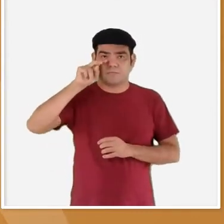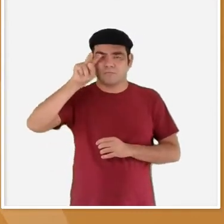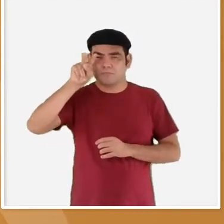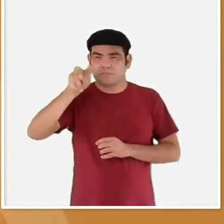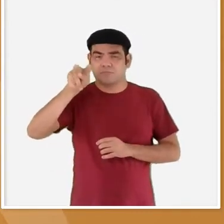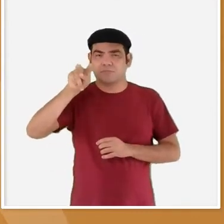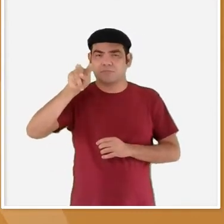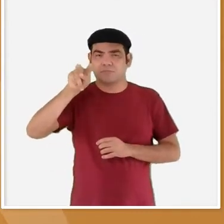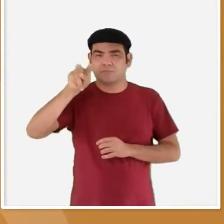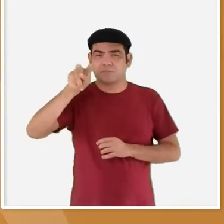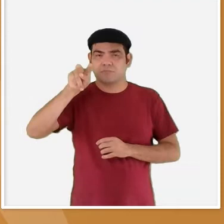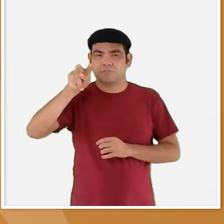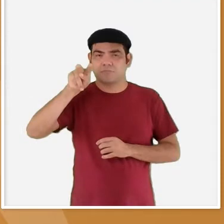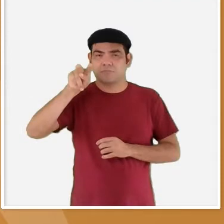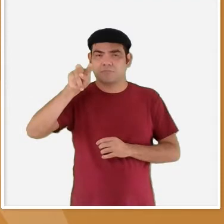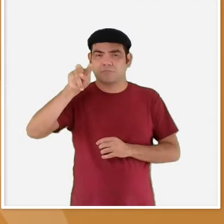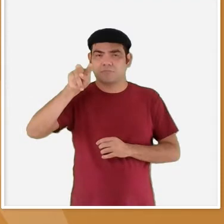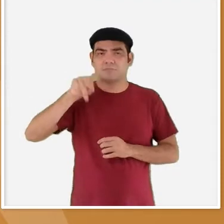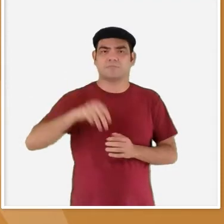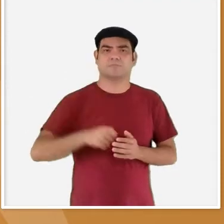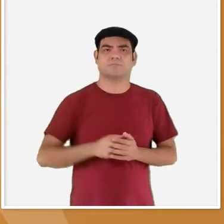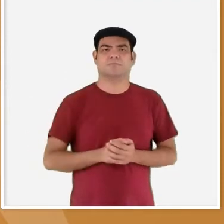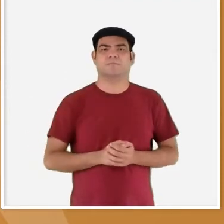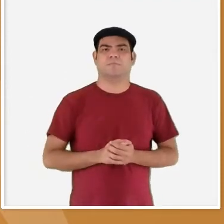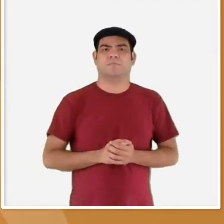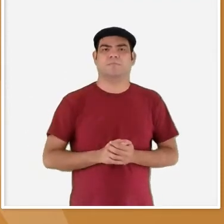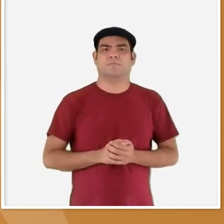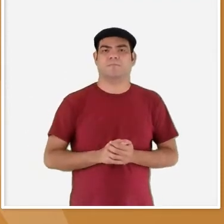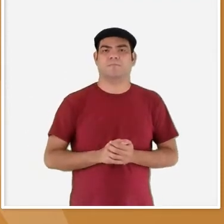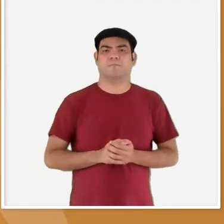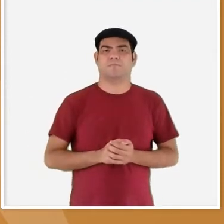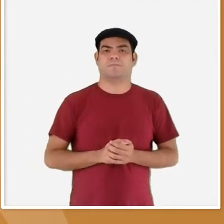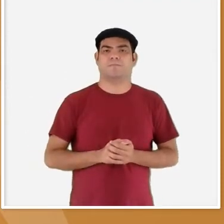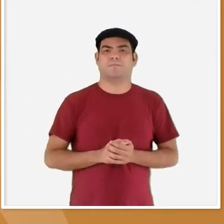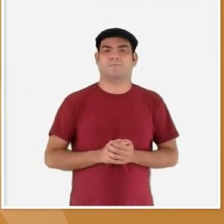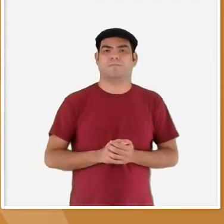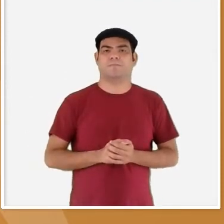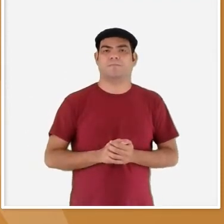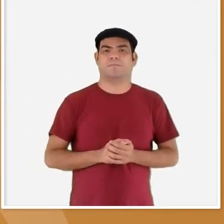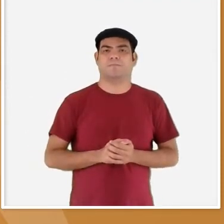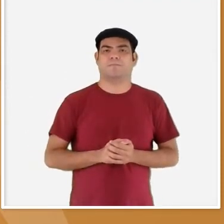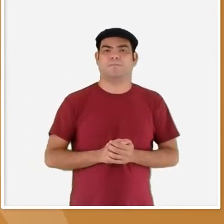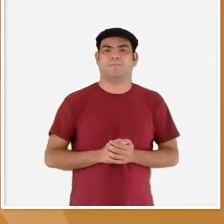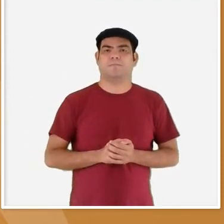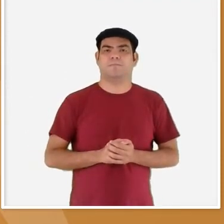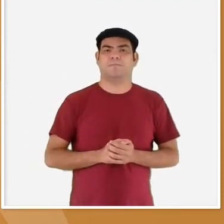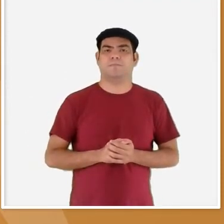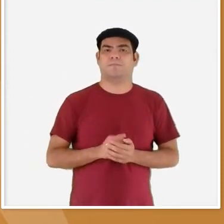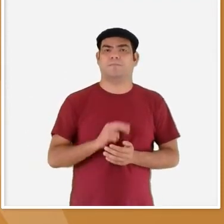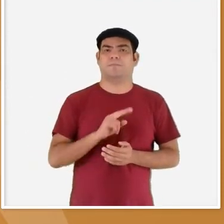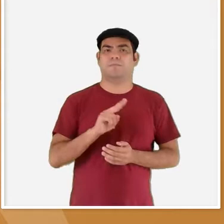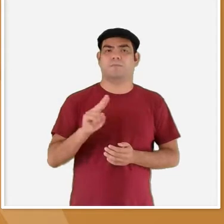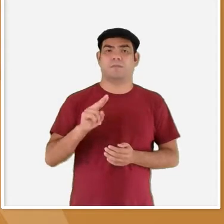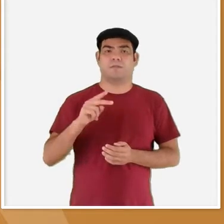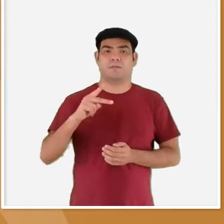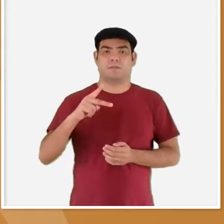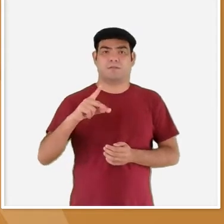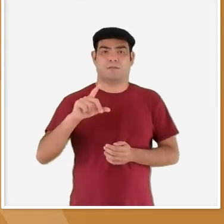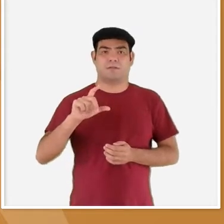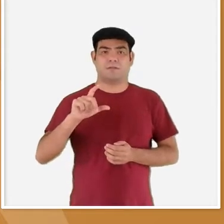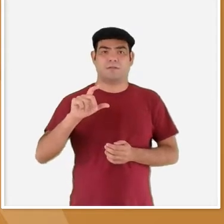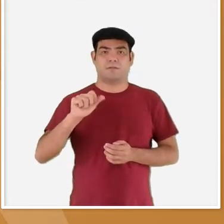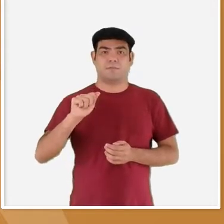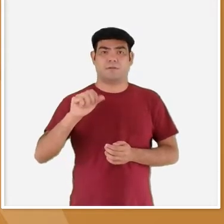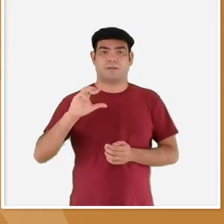São placas tectônicas. Lembra que as placas tectônicas são essas camadas rochosas